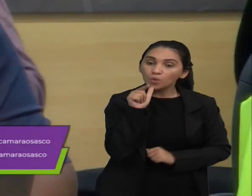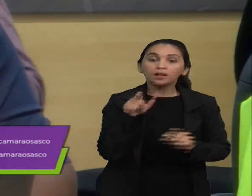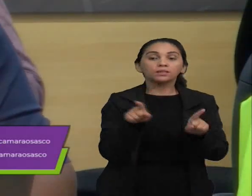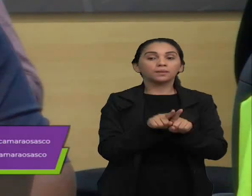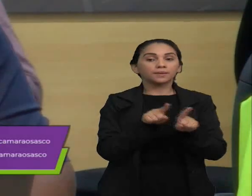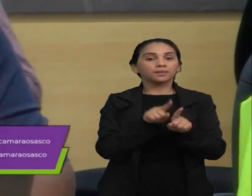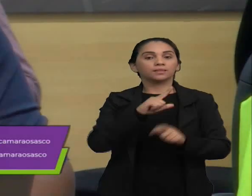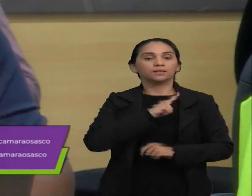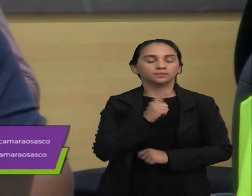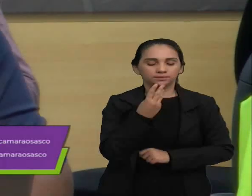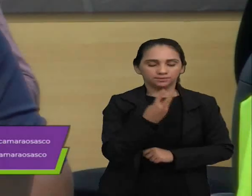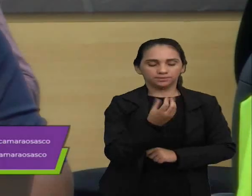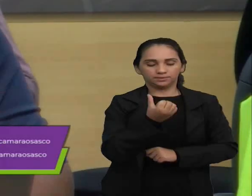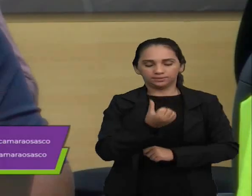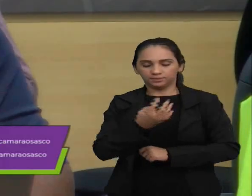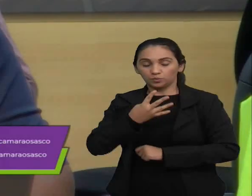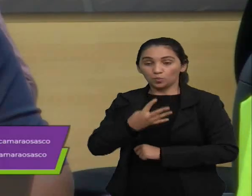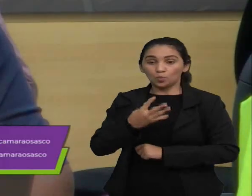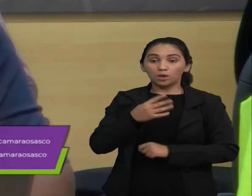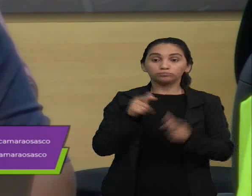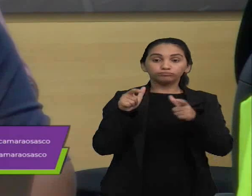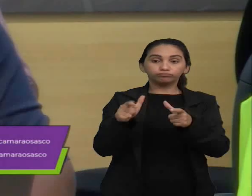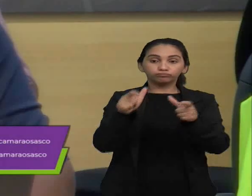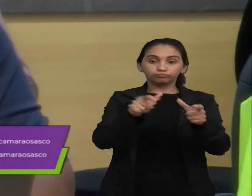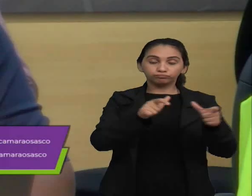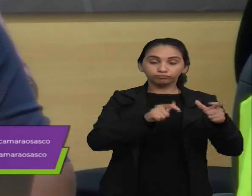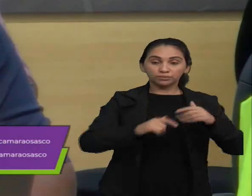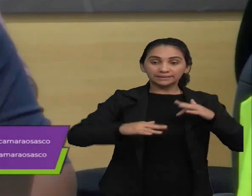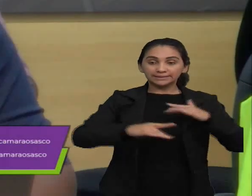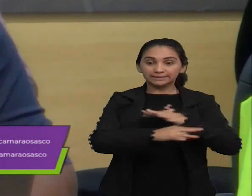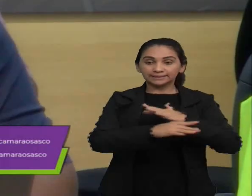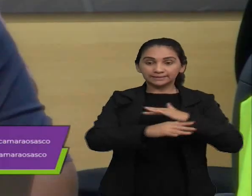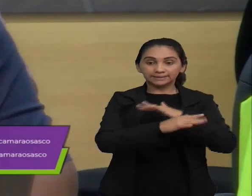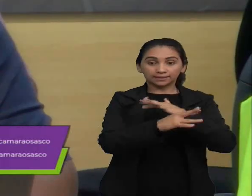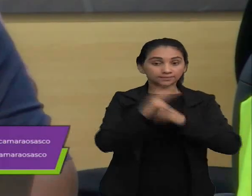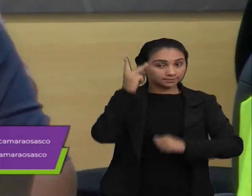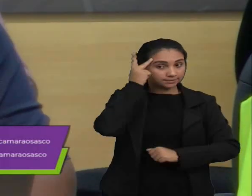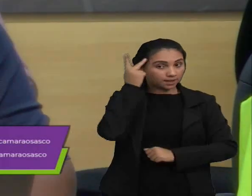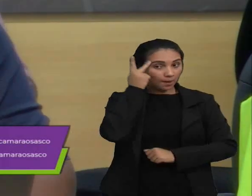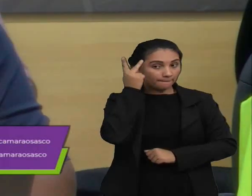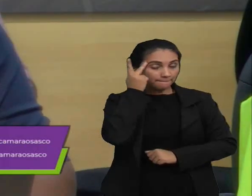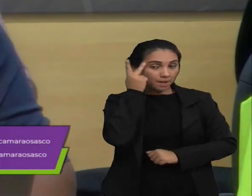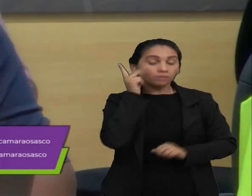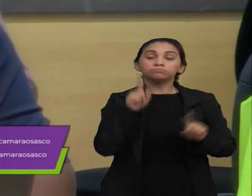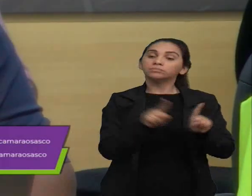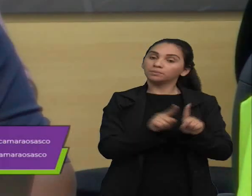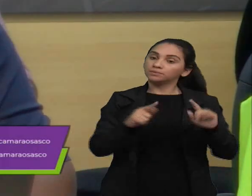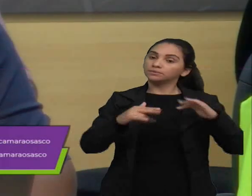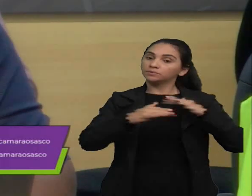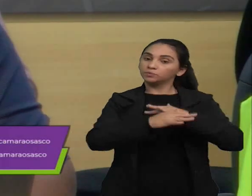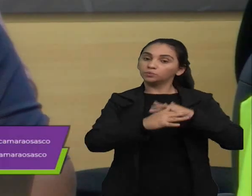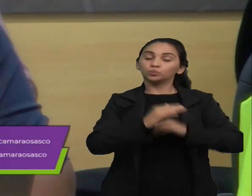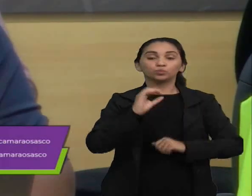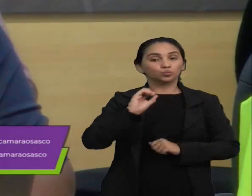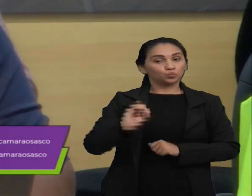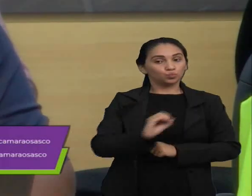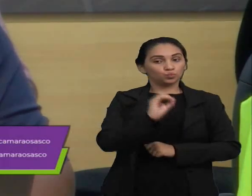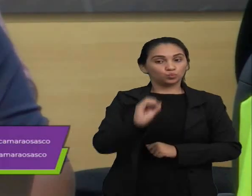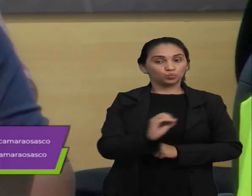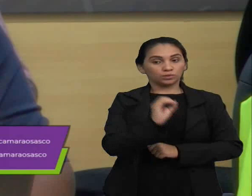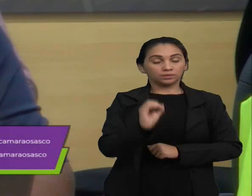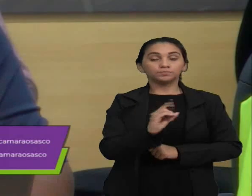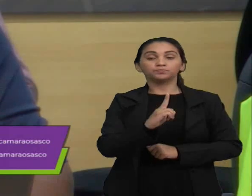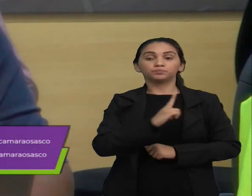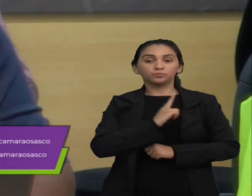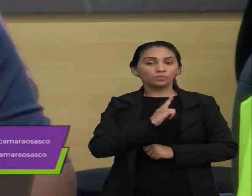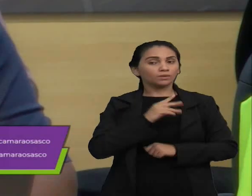de mais 374 municípios do Estado de São Paulo. Entre eles, a cidade de Osasco. A empresa presta o